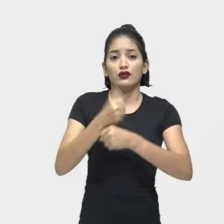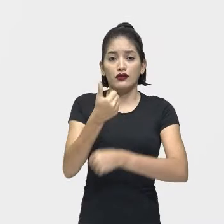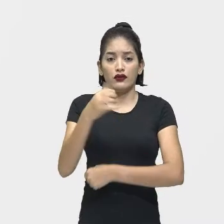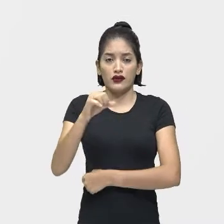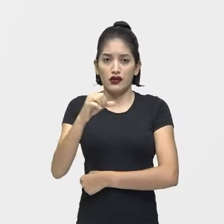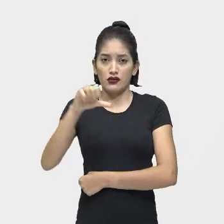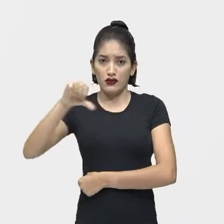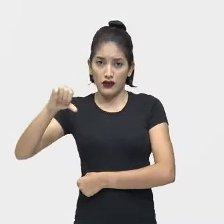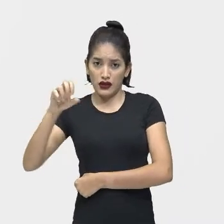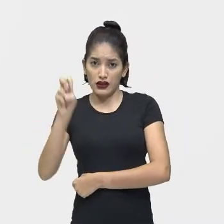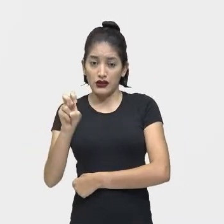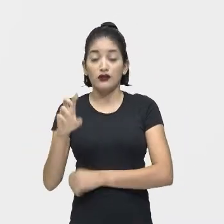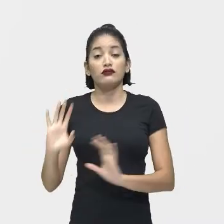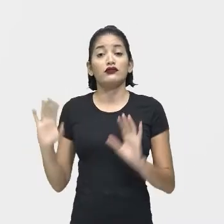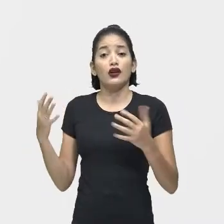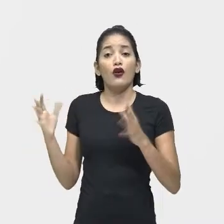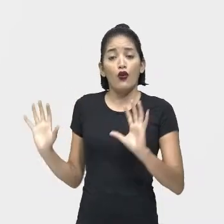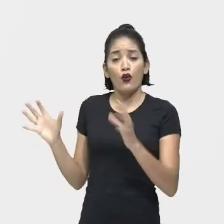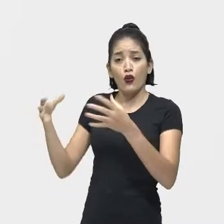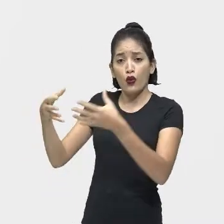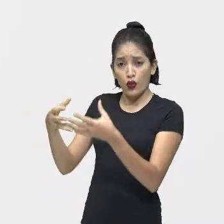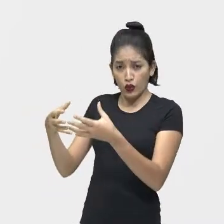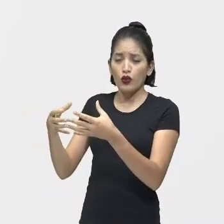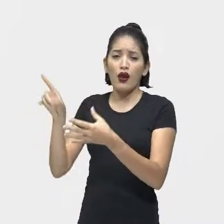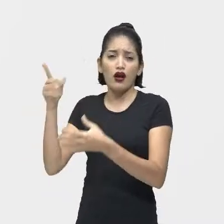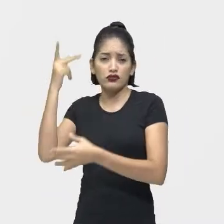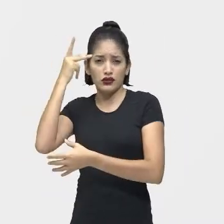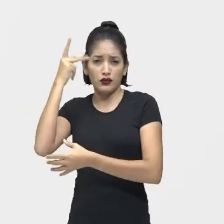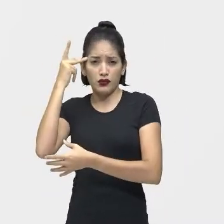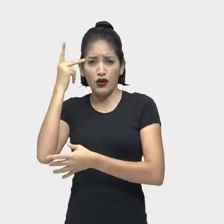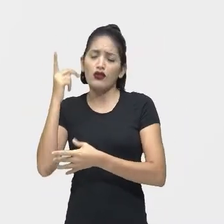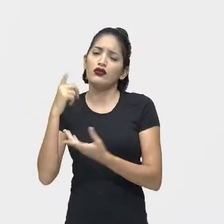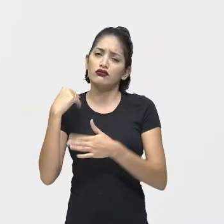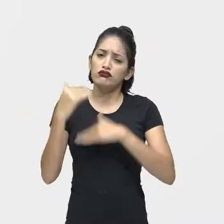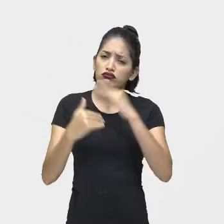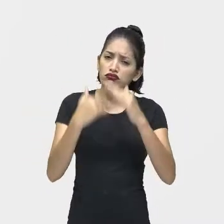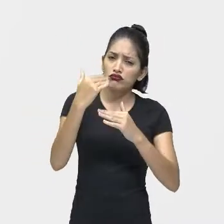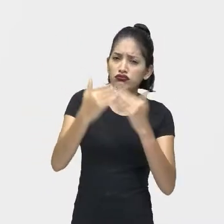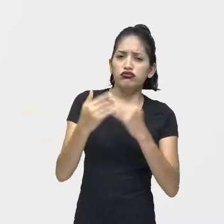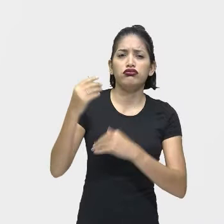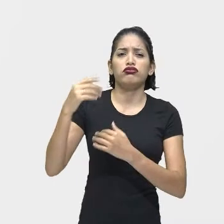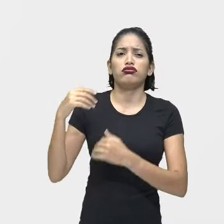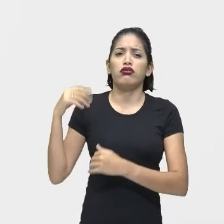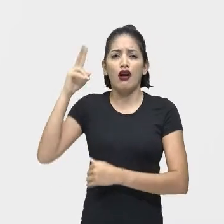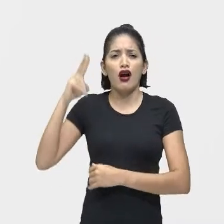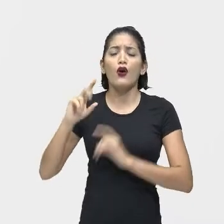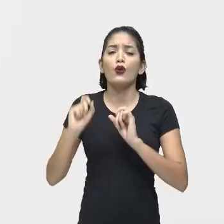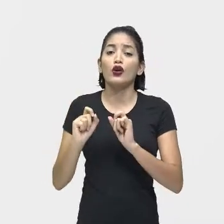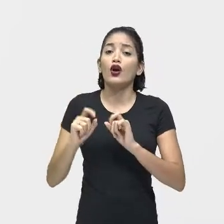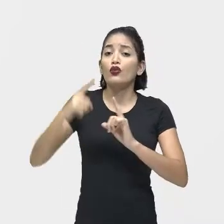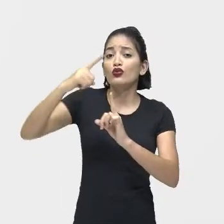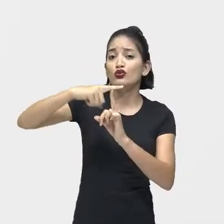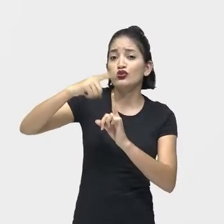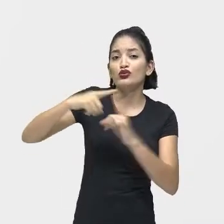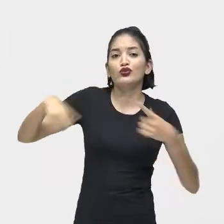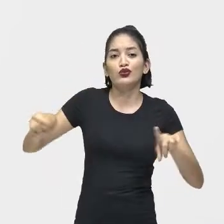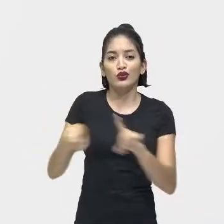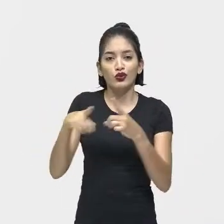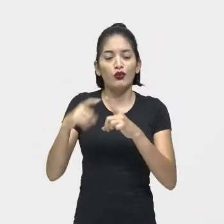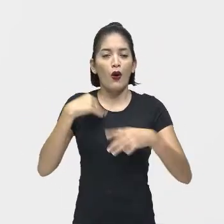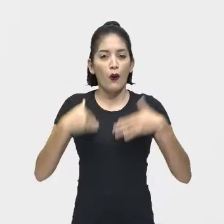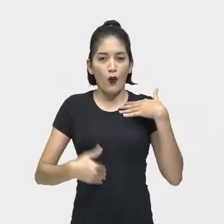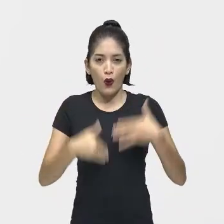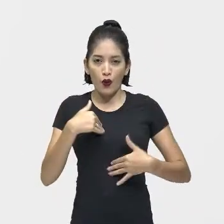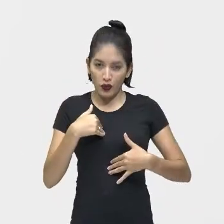1995. O grupo musical paulistano Barbatuques desenvolveu ao longo de sua história uma abordagem única da música